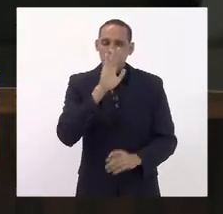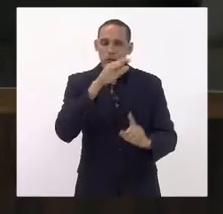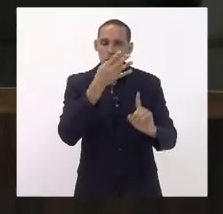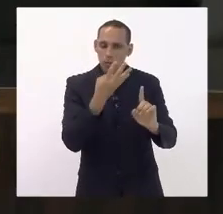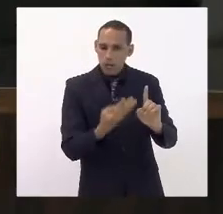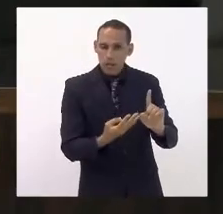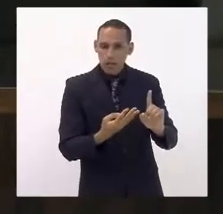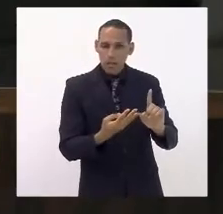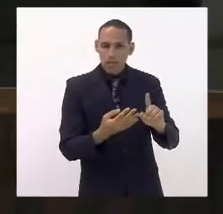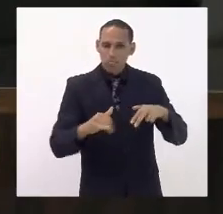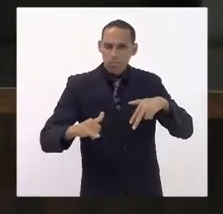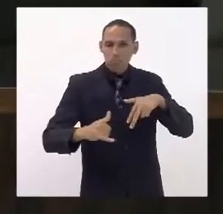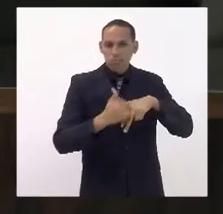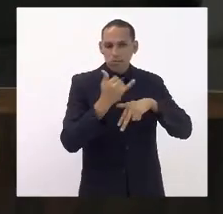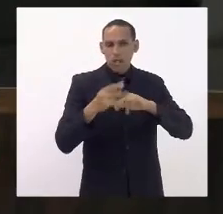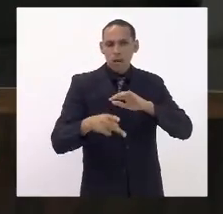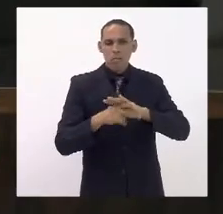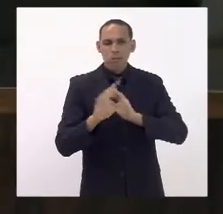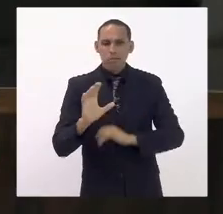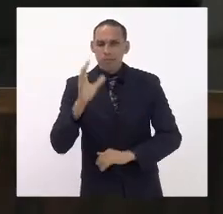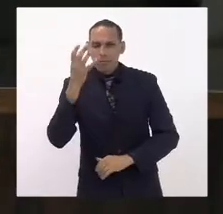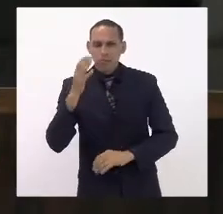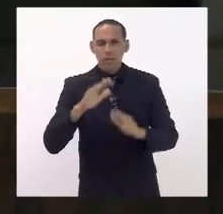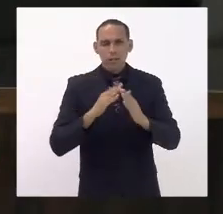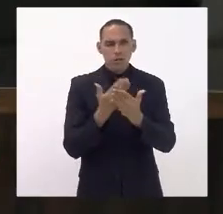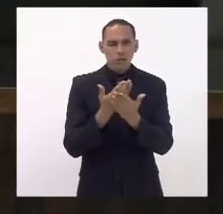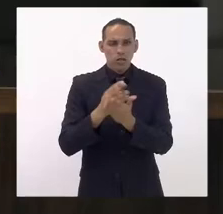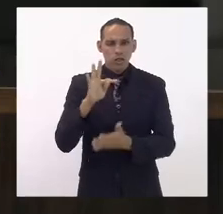vítimas da tragédia da escola